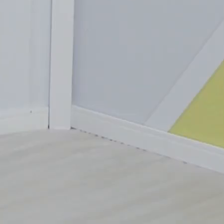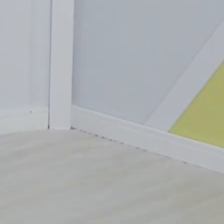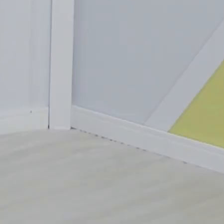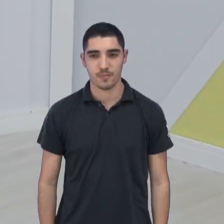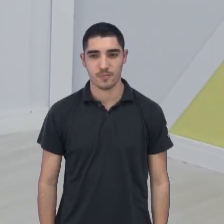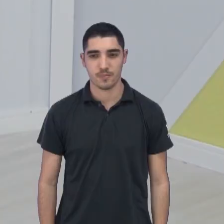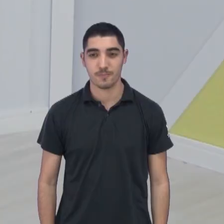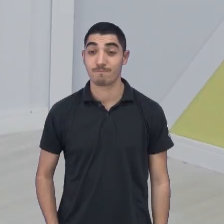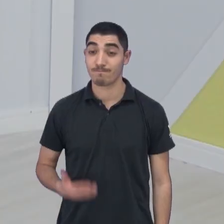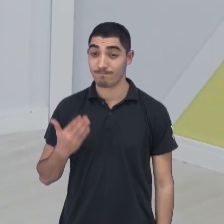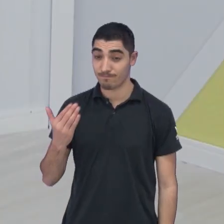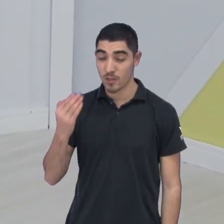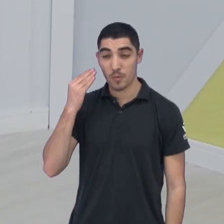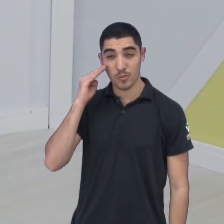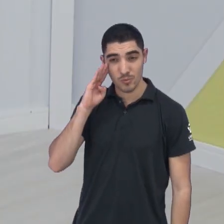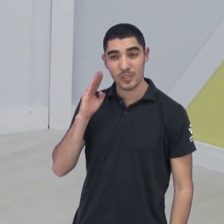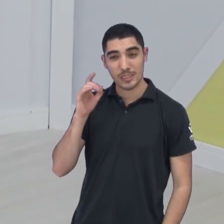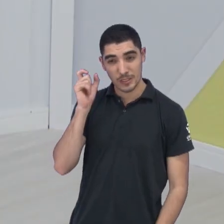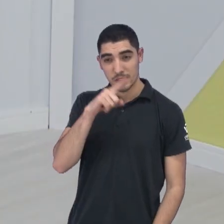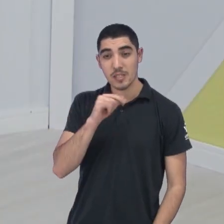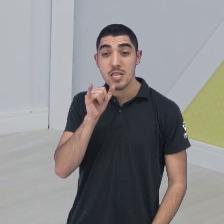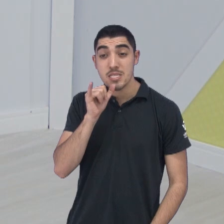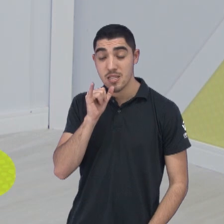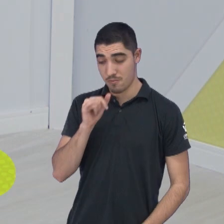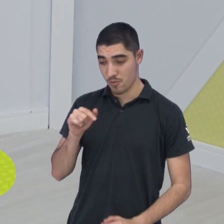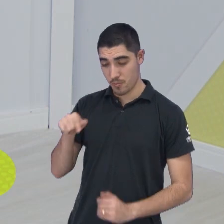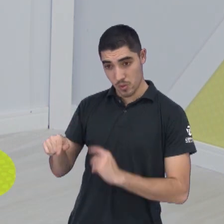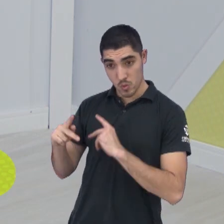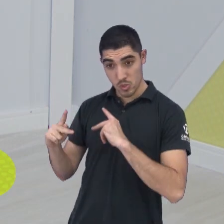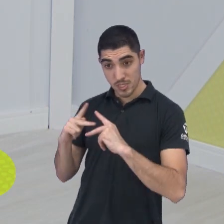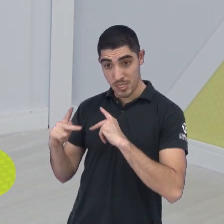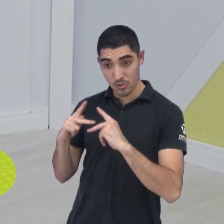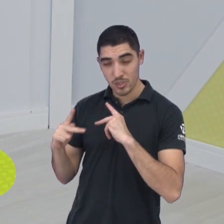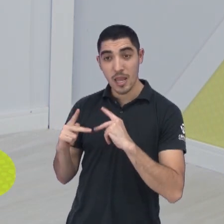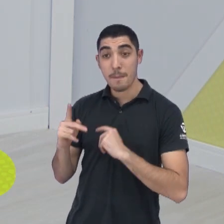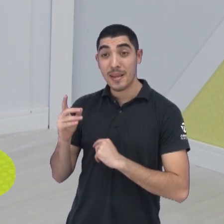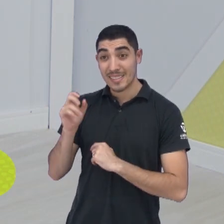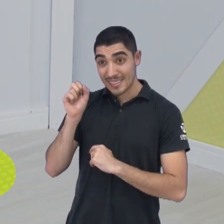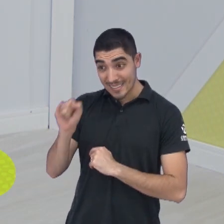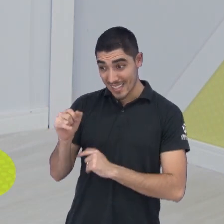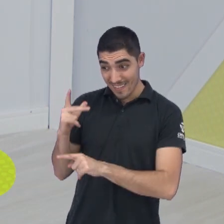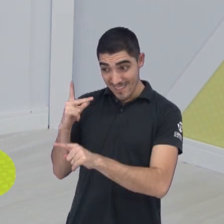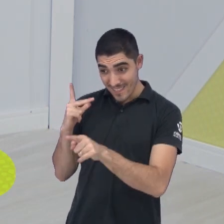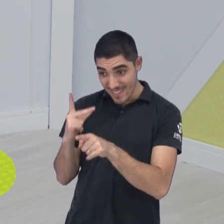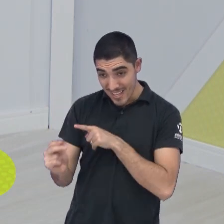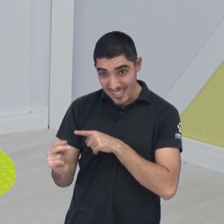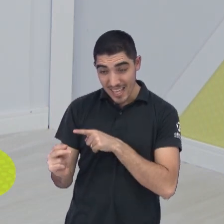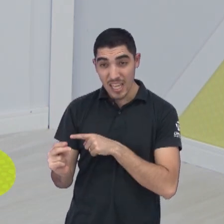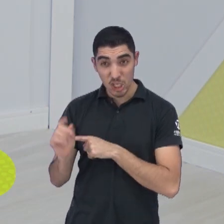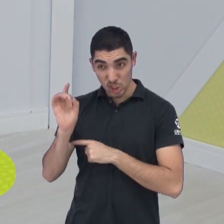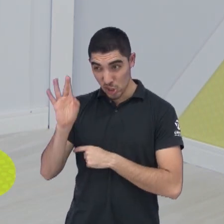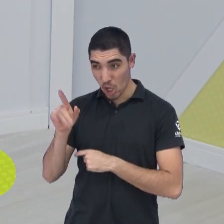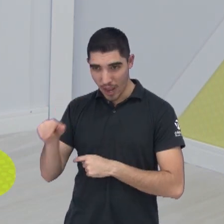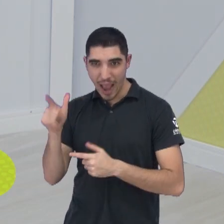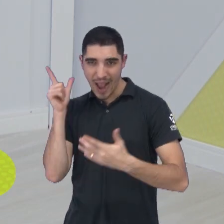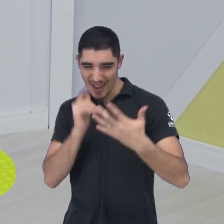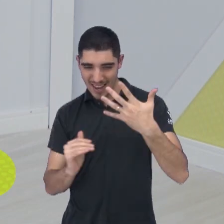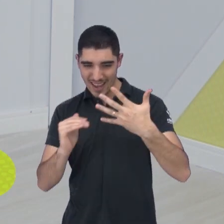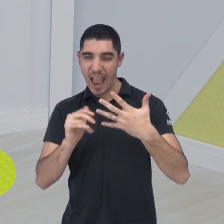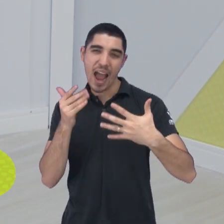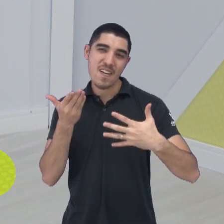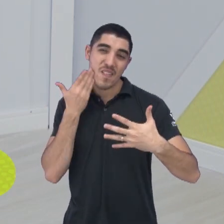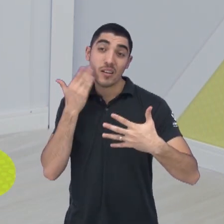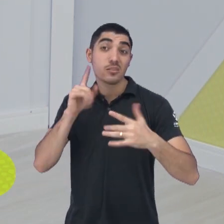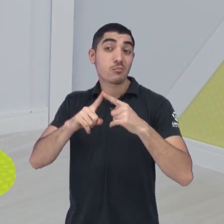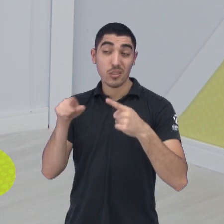Brunão, é duro, né, quando o time não depende só dele, no caso aí do São José, para chegar à 5ª colocação, que seria importante para o São José dentro do Campeonato Paulista.